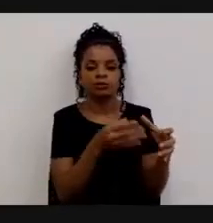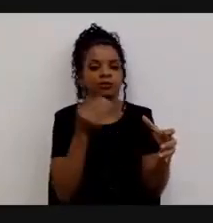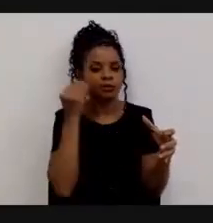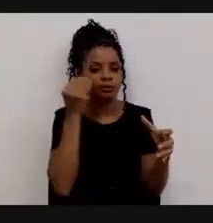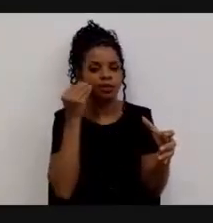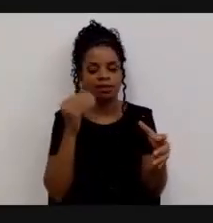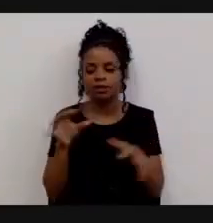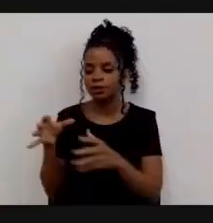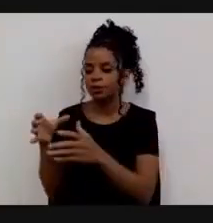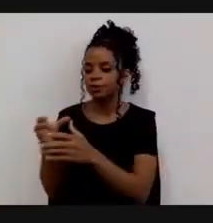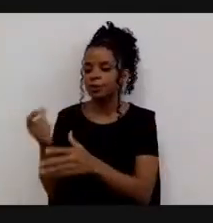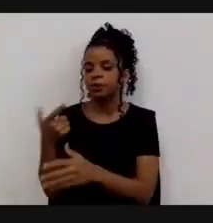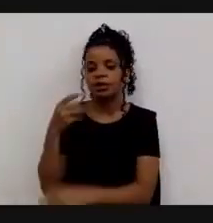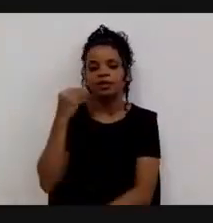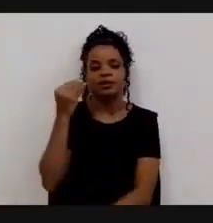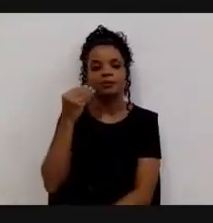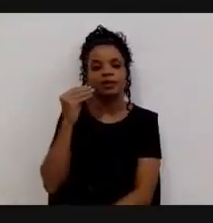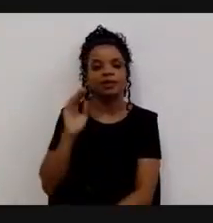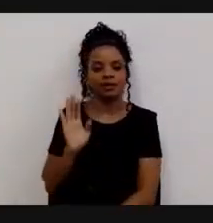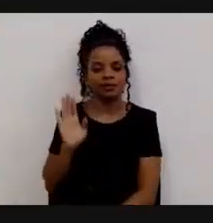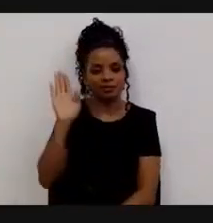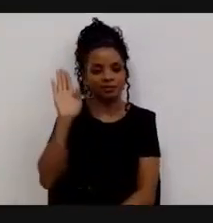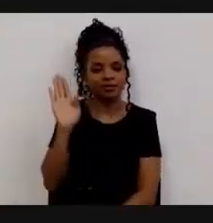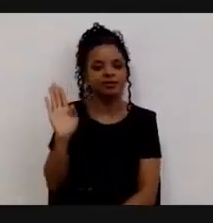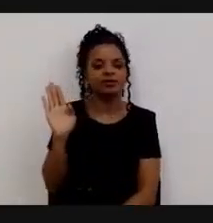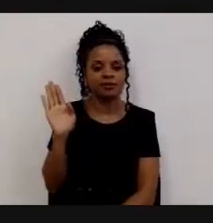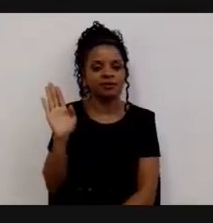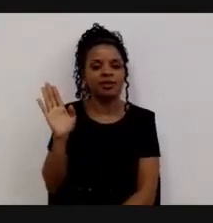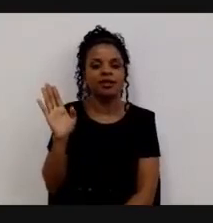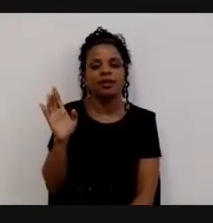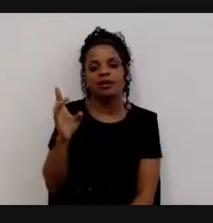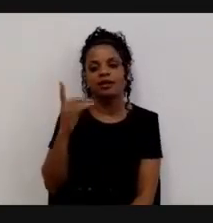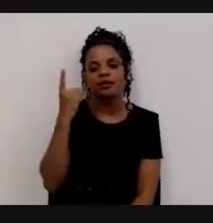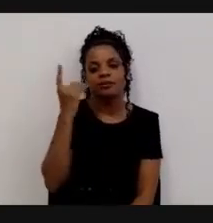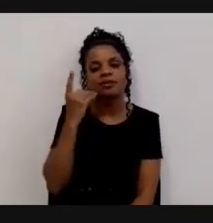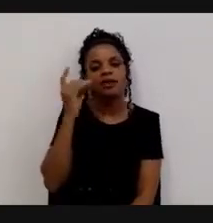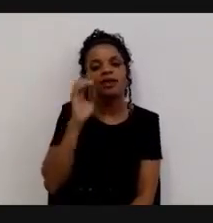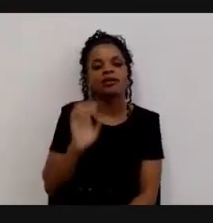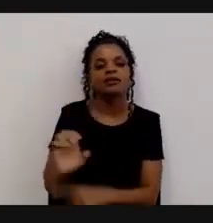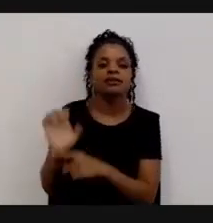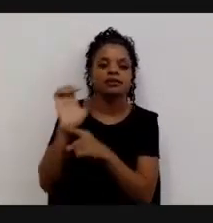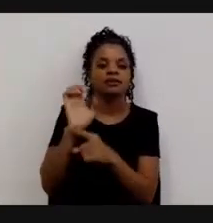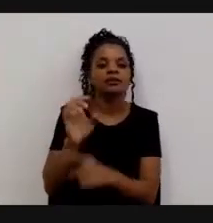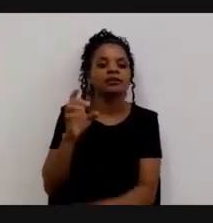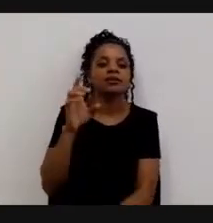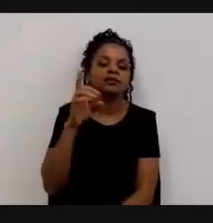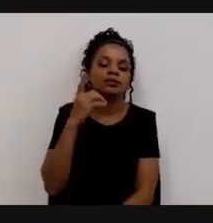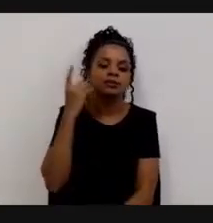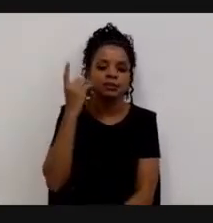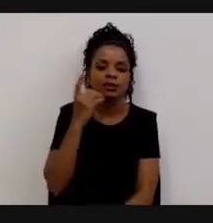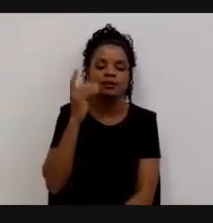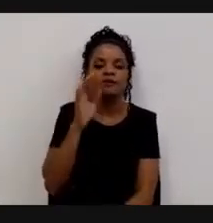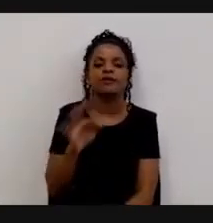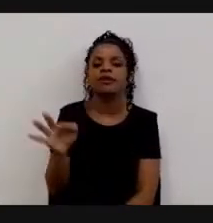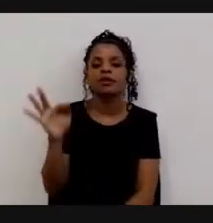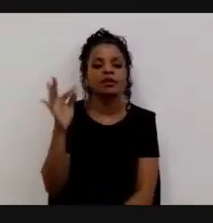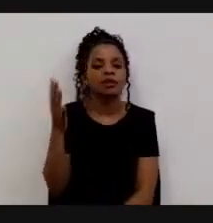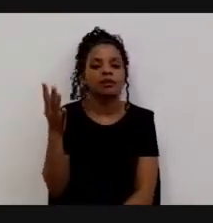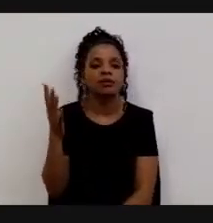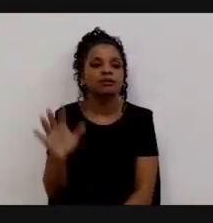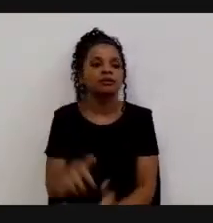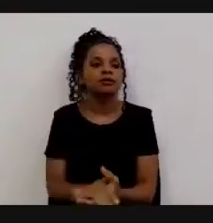próprios concorrentes à vereança, por exemplo, a deputado estadual, a deputado federal. Quem está no poder vai ter... Quantos milhões você